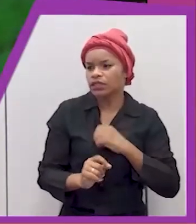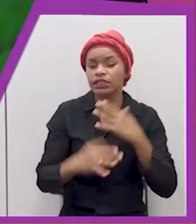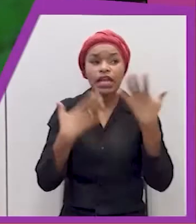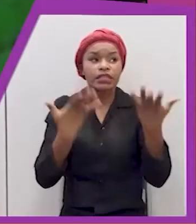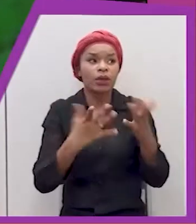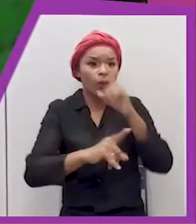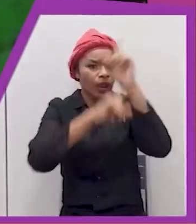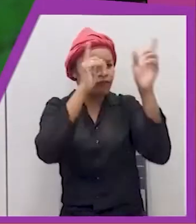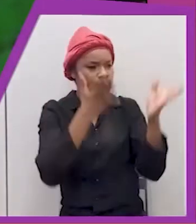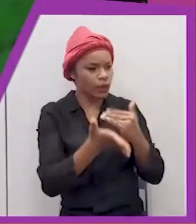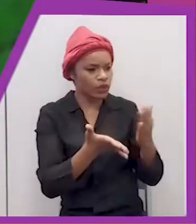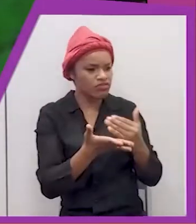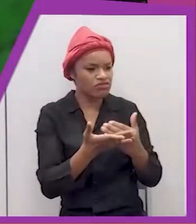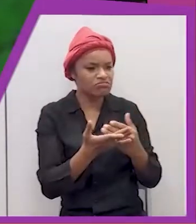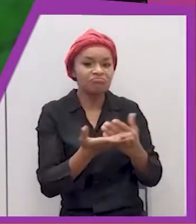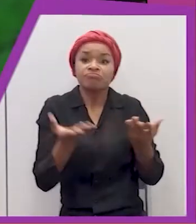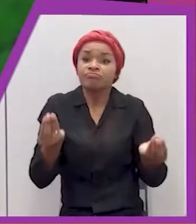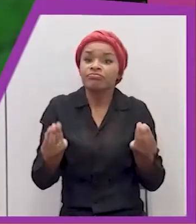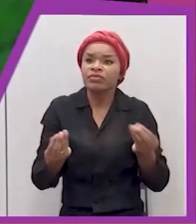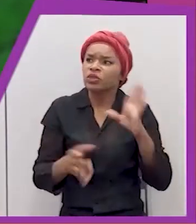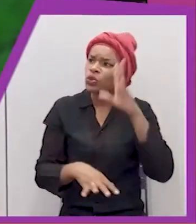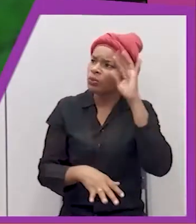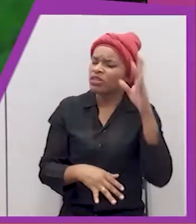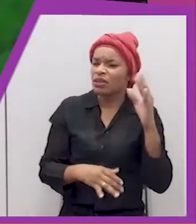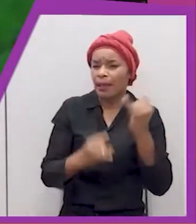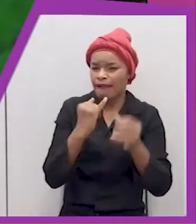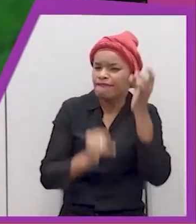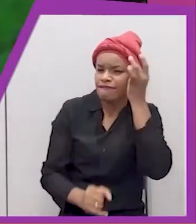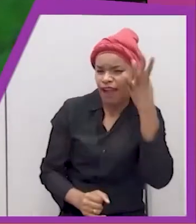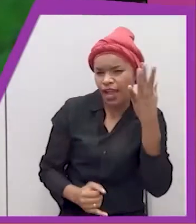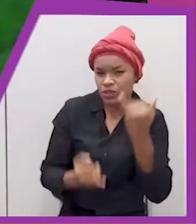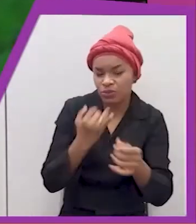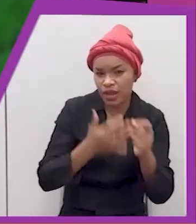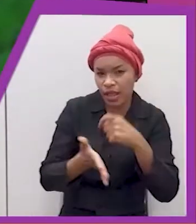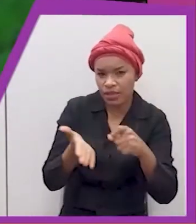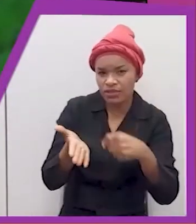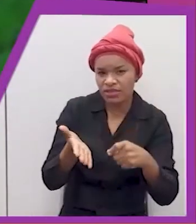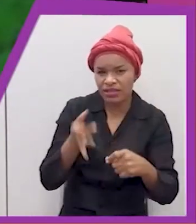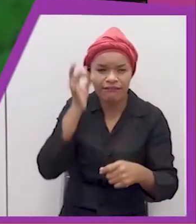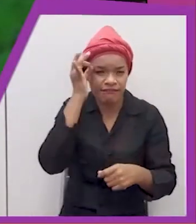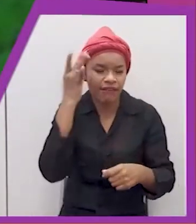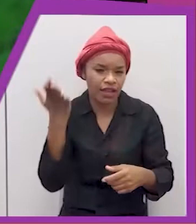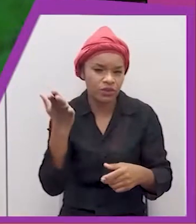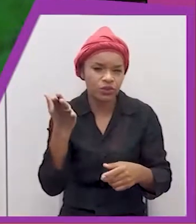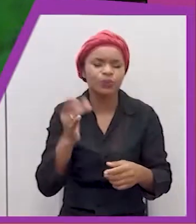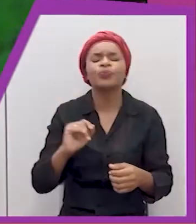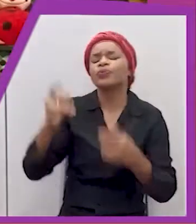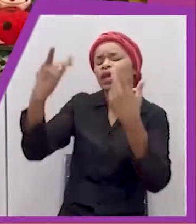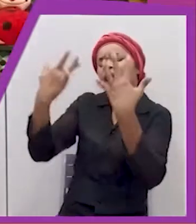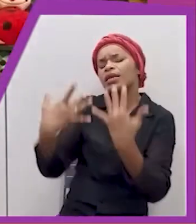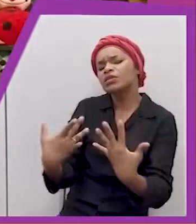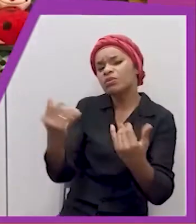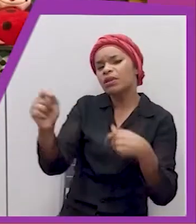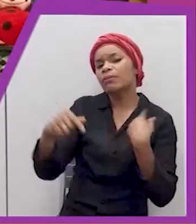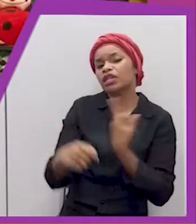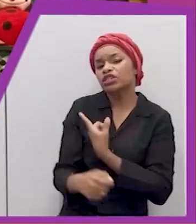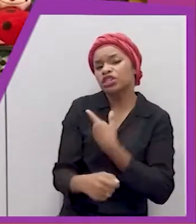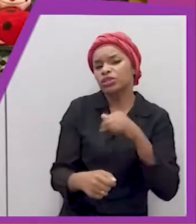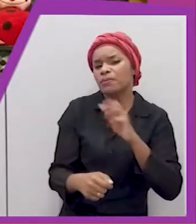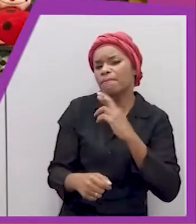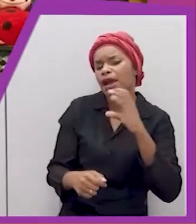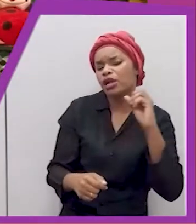que cresce né aquela emoção crescente e é isso aproveitem os autores nas escolas porque é muito bom